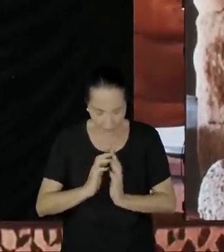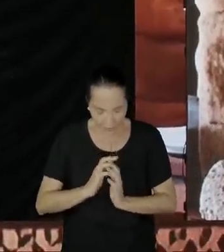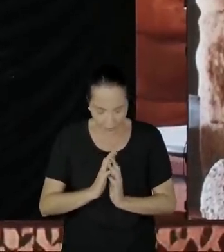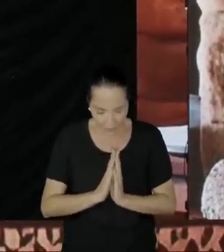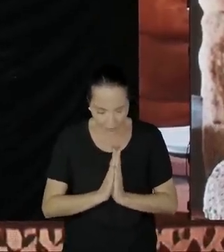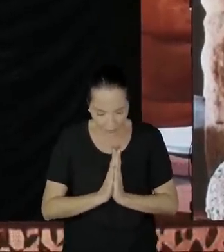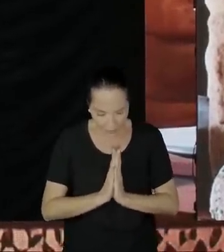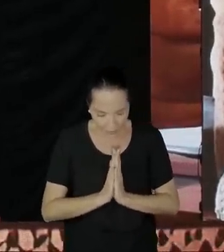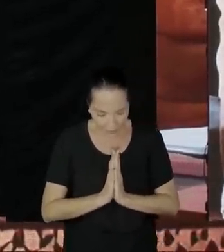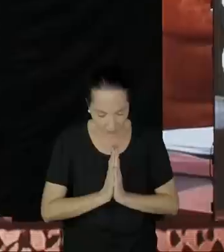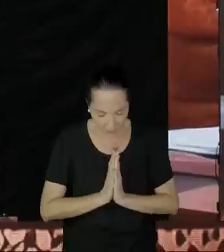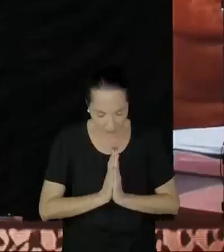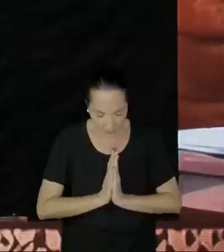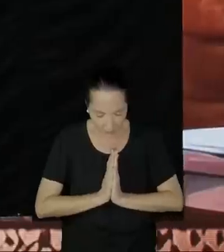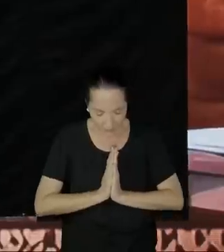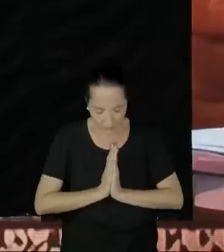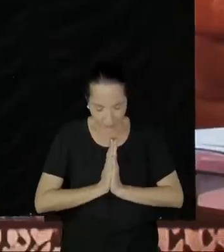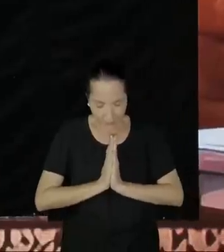cumá,